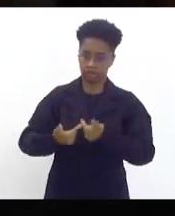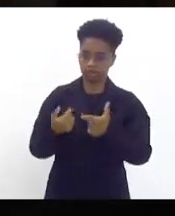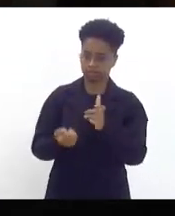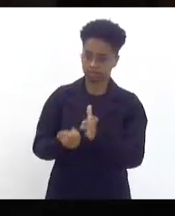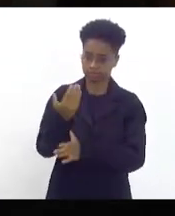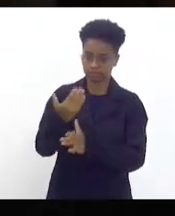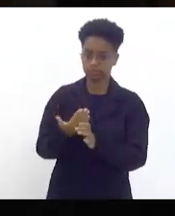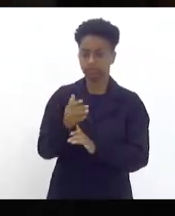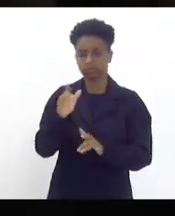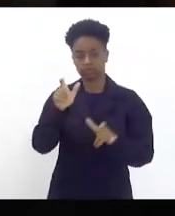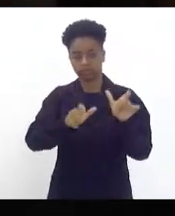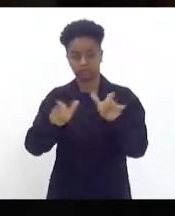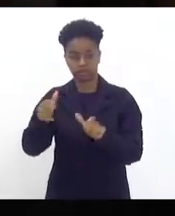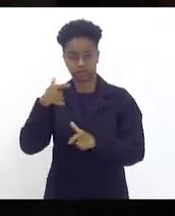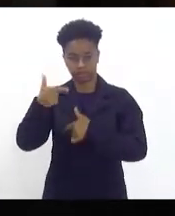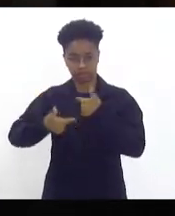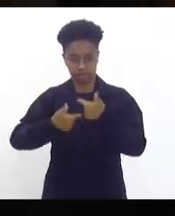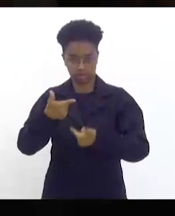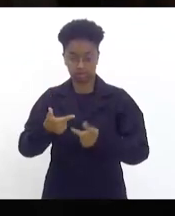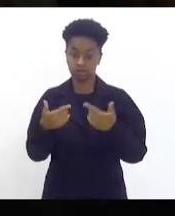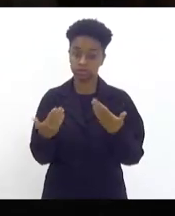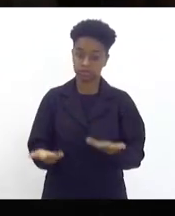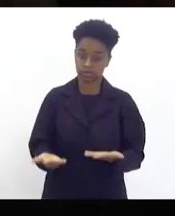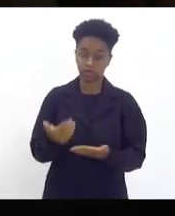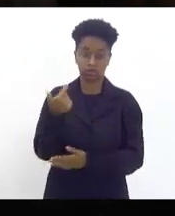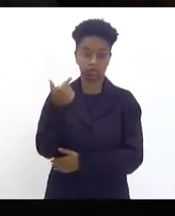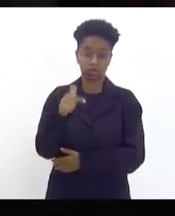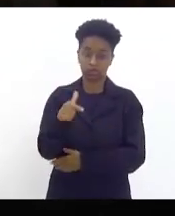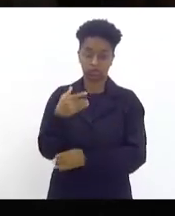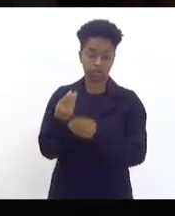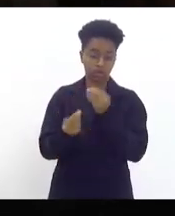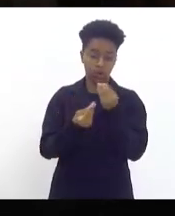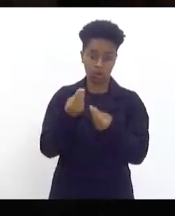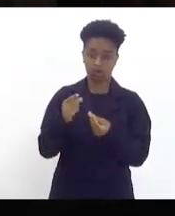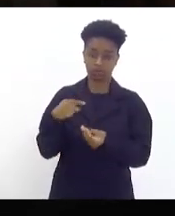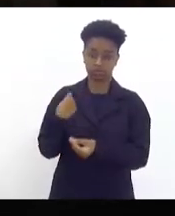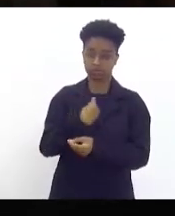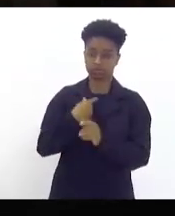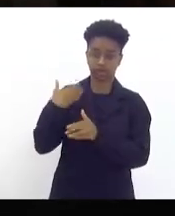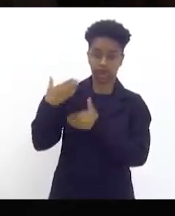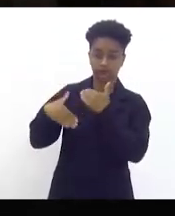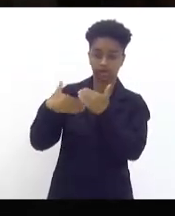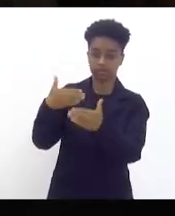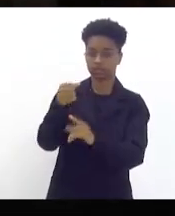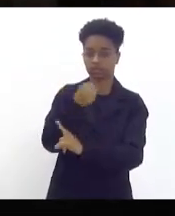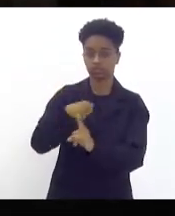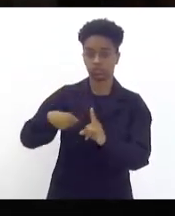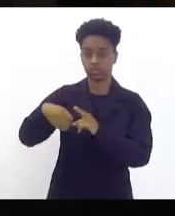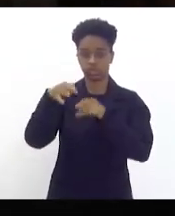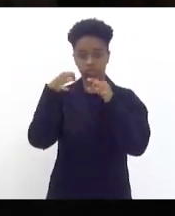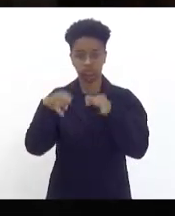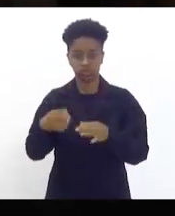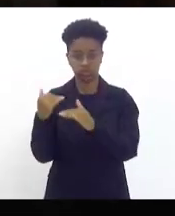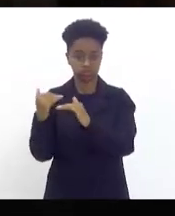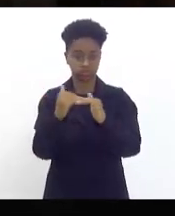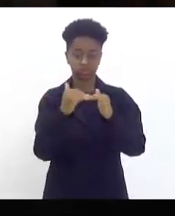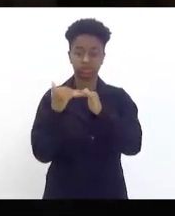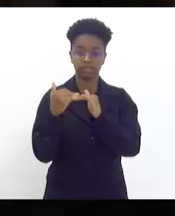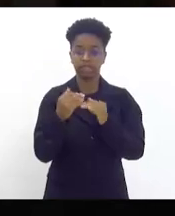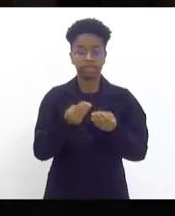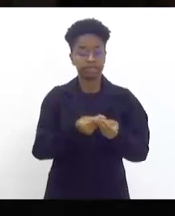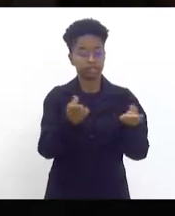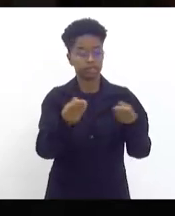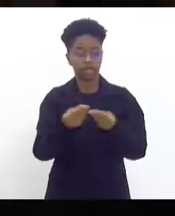pelas trabalhadoras e pelos trabalhadores portanto não há como avançarmos no sentido de uma sociedade justa é quando me que